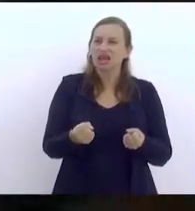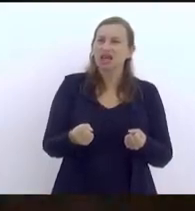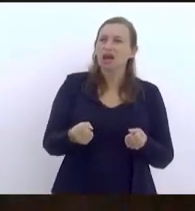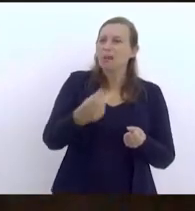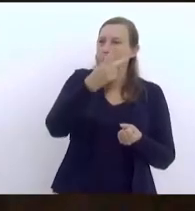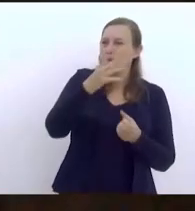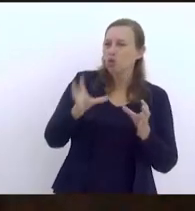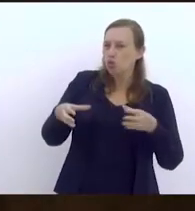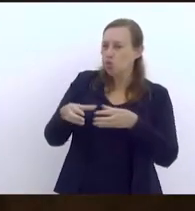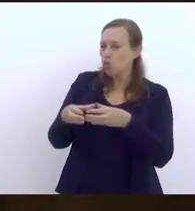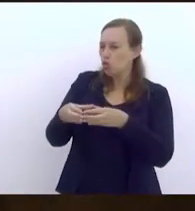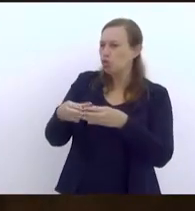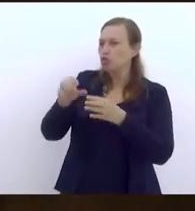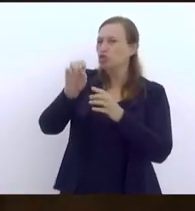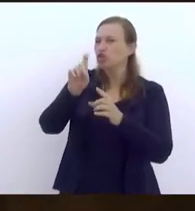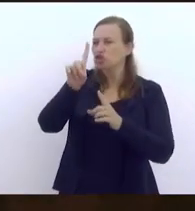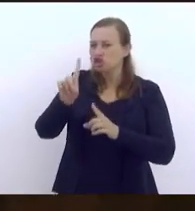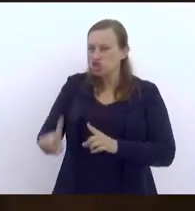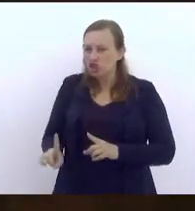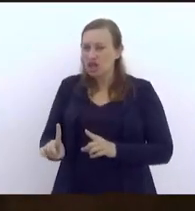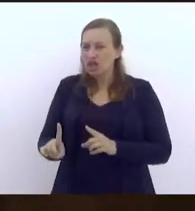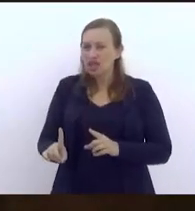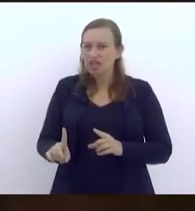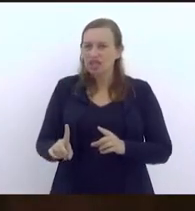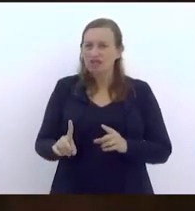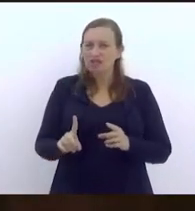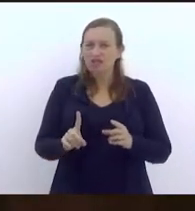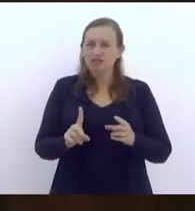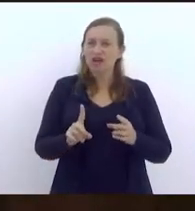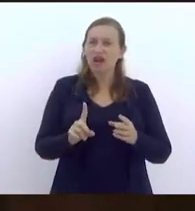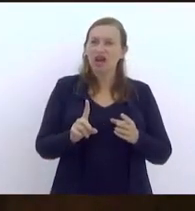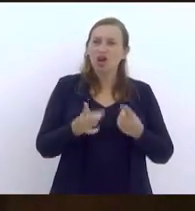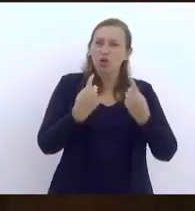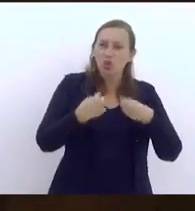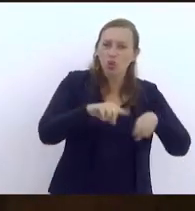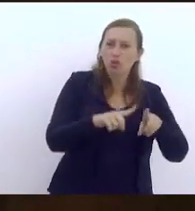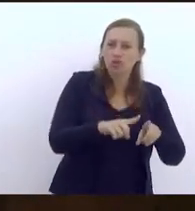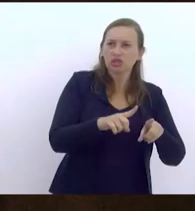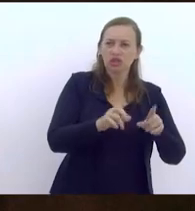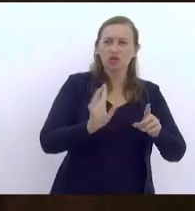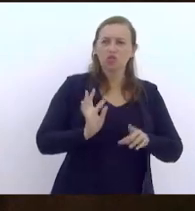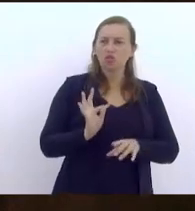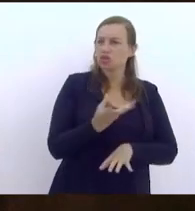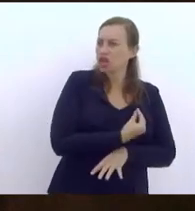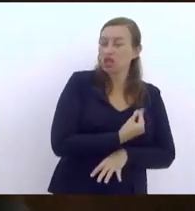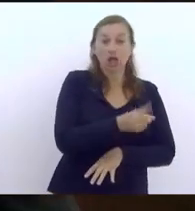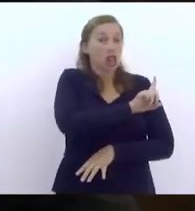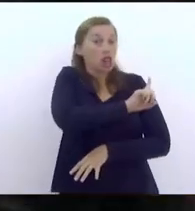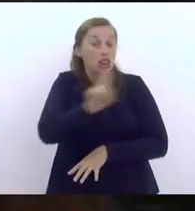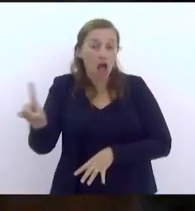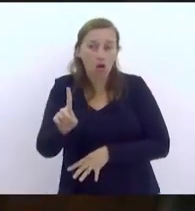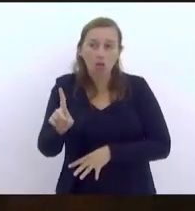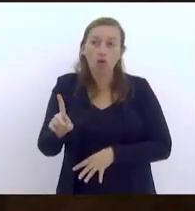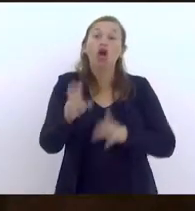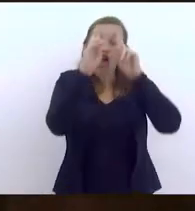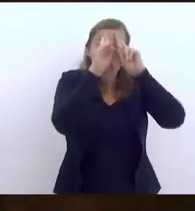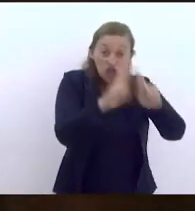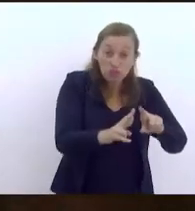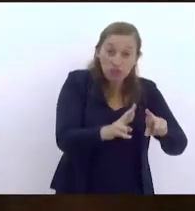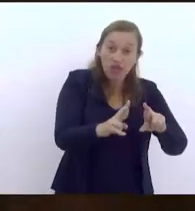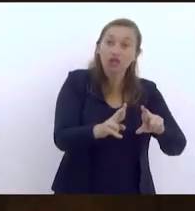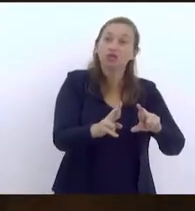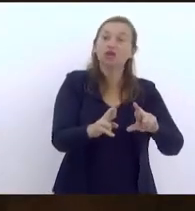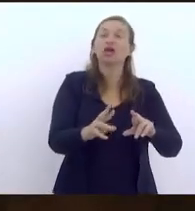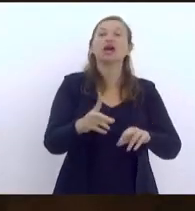direita, católico, vá falar mal de um transexual. Não vou. Respeito